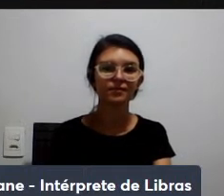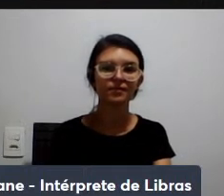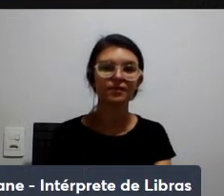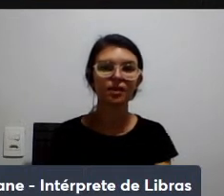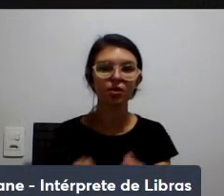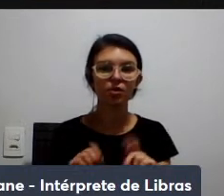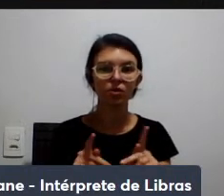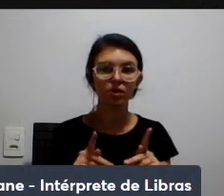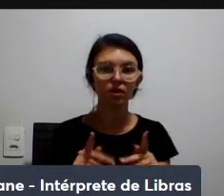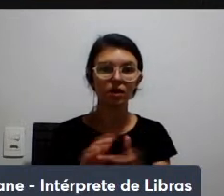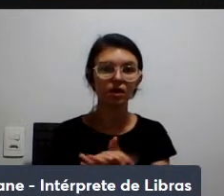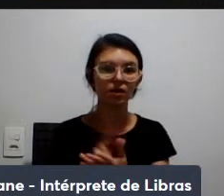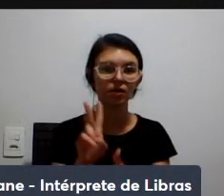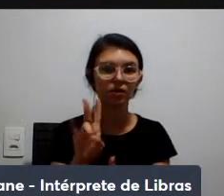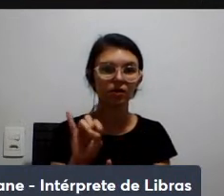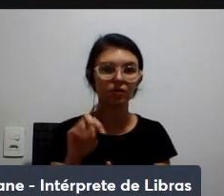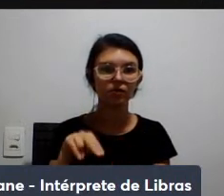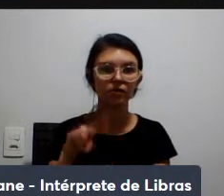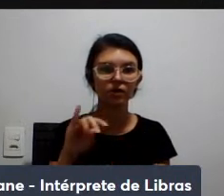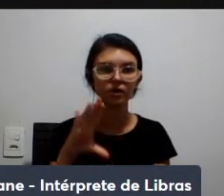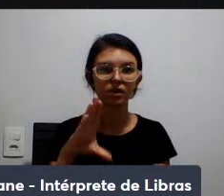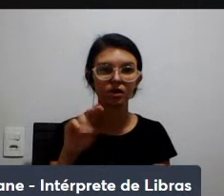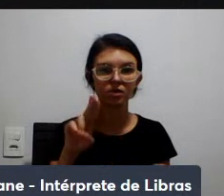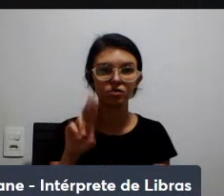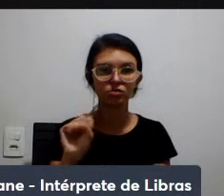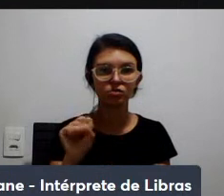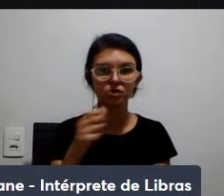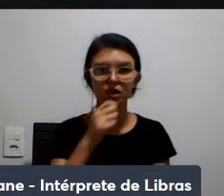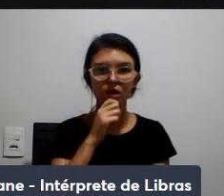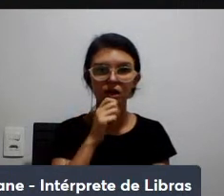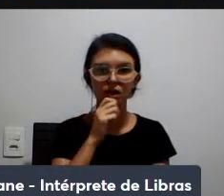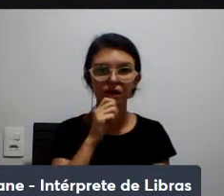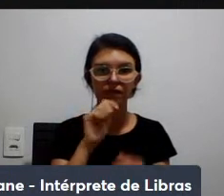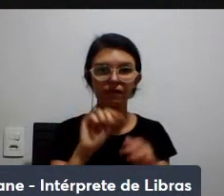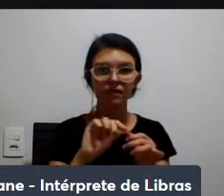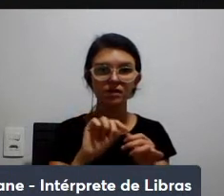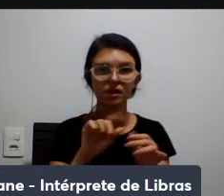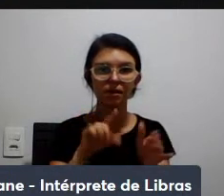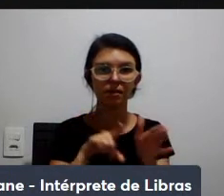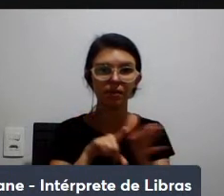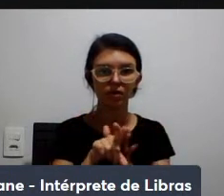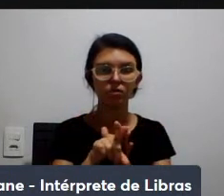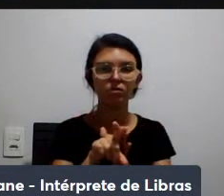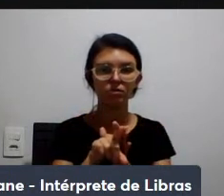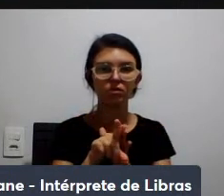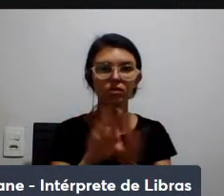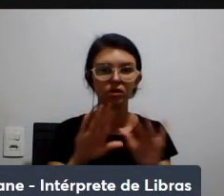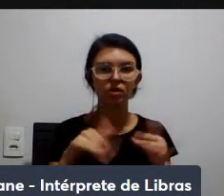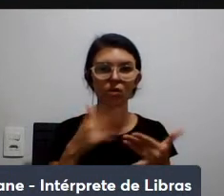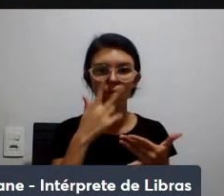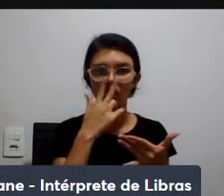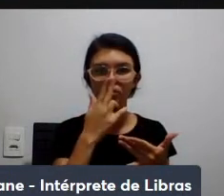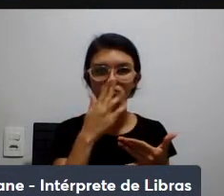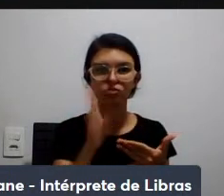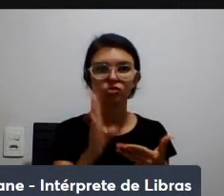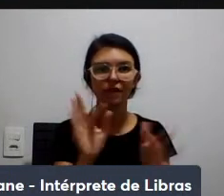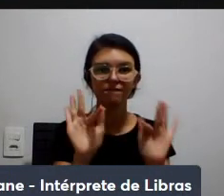Vinícius, ainda fazemos a última pergunta da Amanda? Não, eu acho que a gente poderia caminhar para finalização,